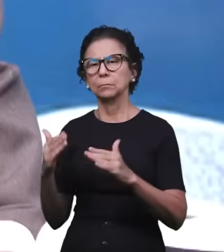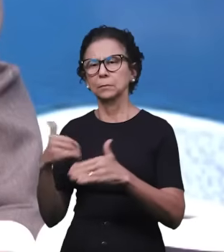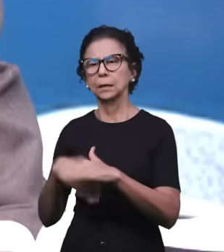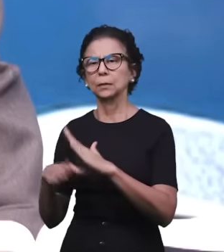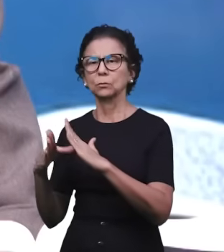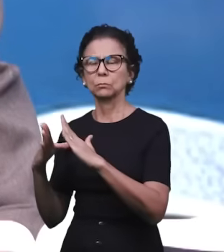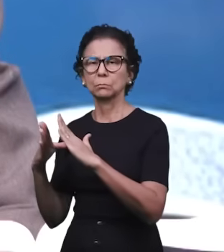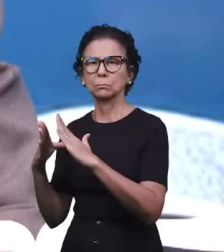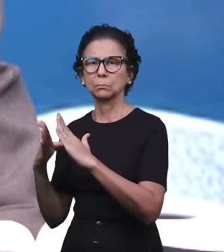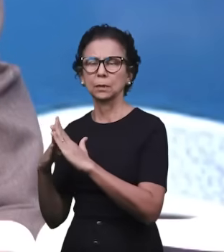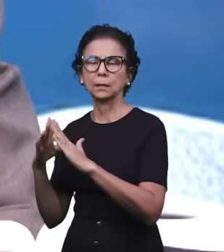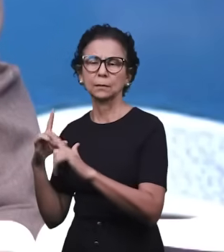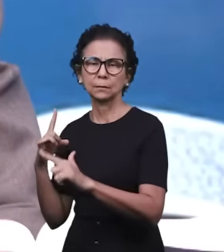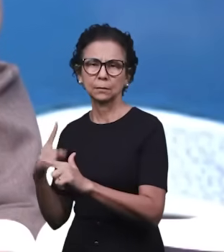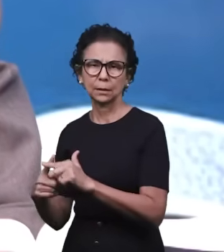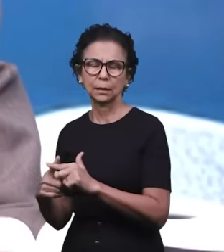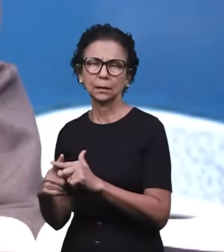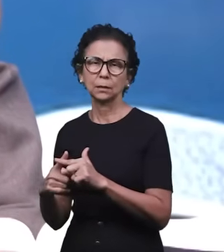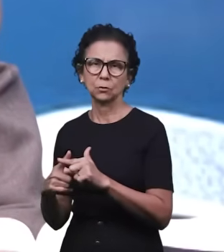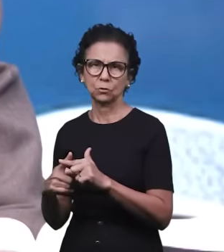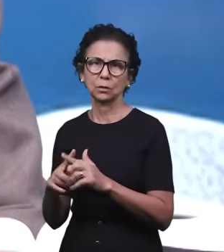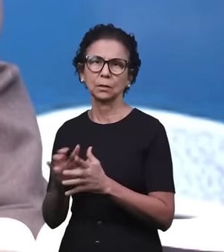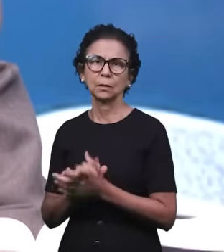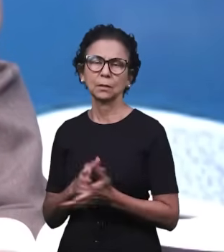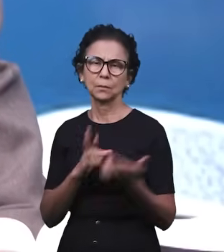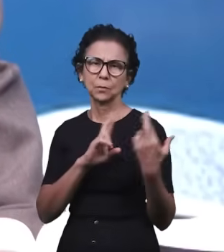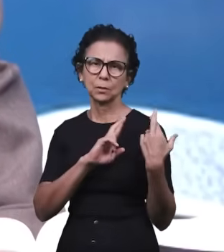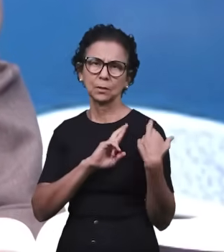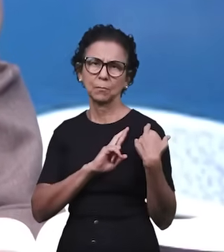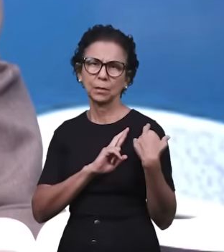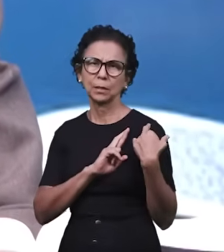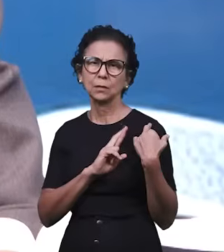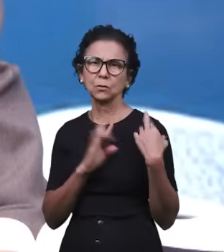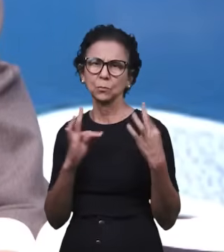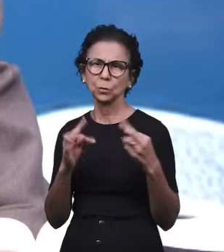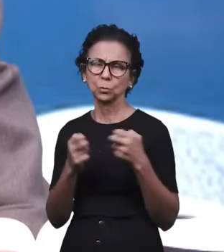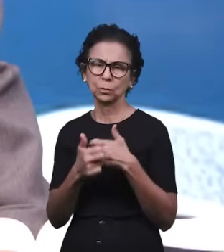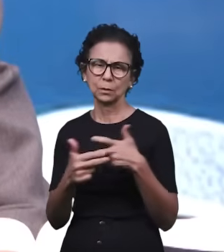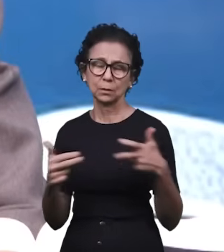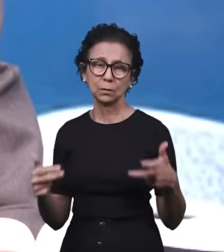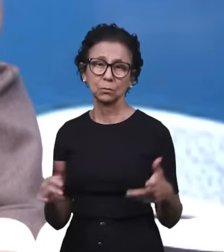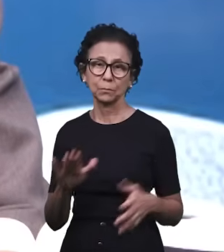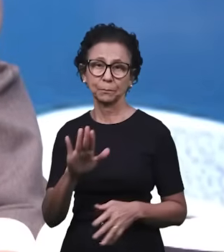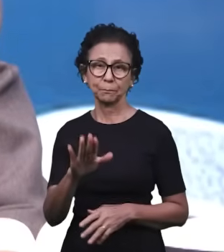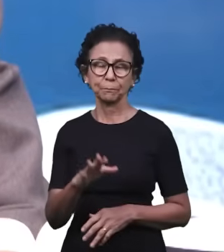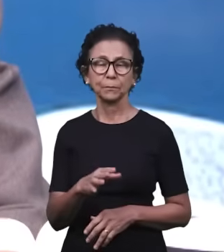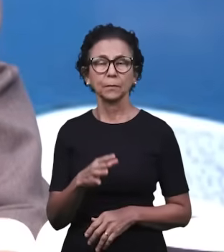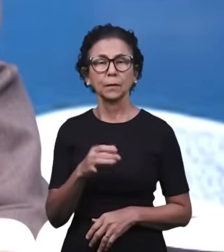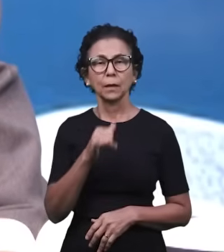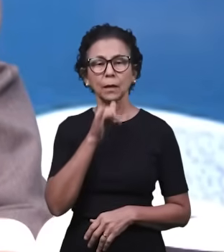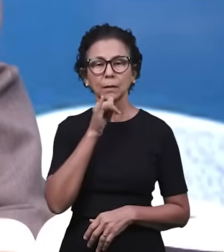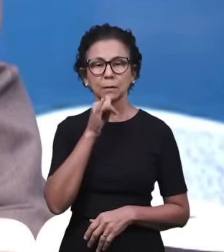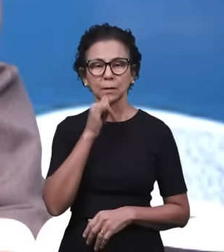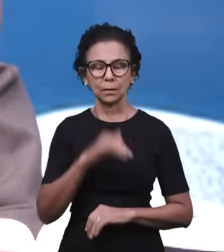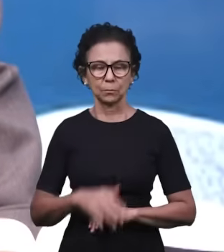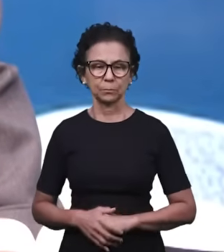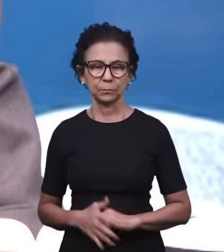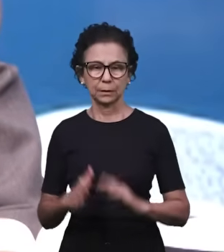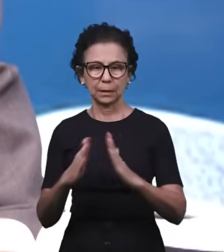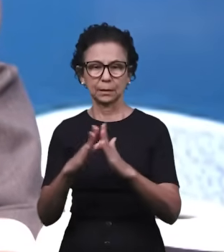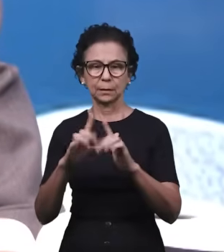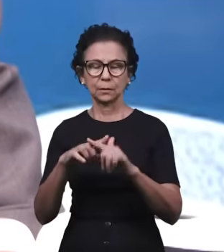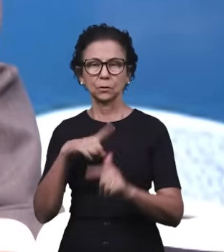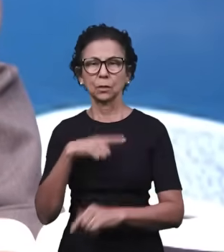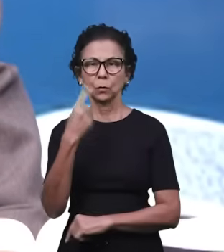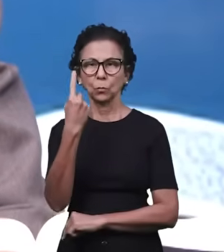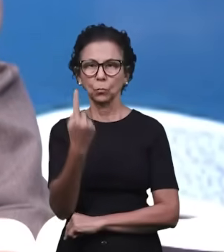muito comum nas igrejas os irmãos observarem que uma igreja tem, às vezes, um pastor, ela tem um pastor só no governo